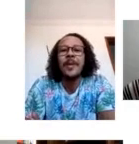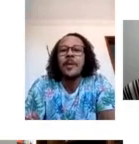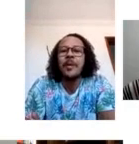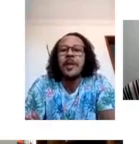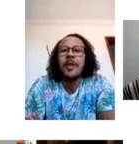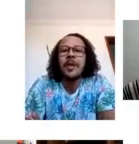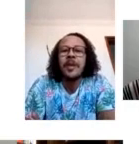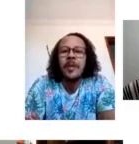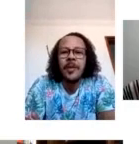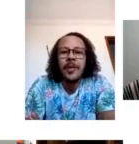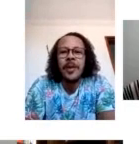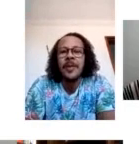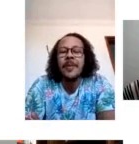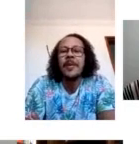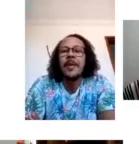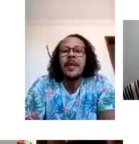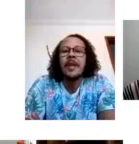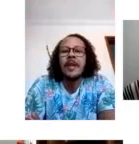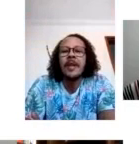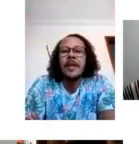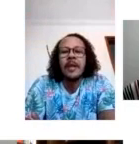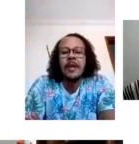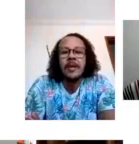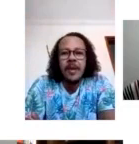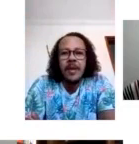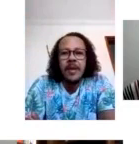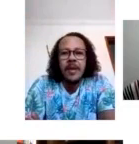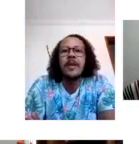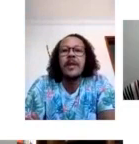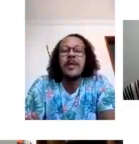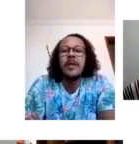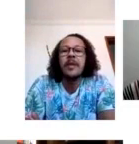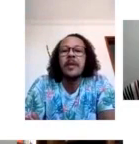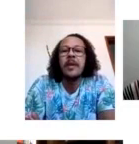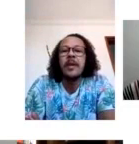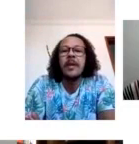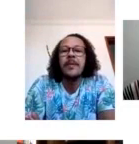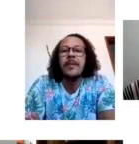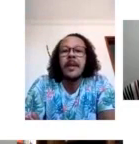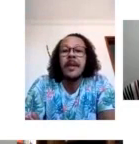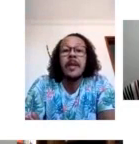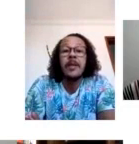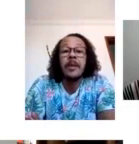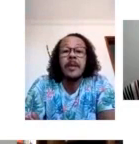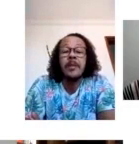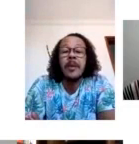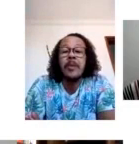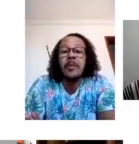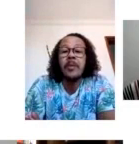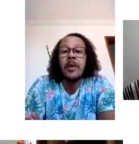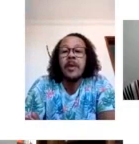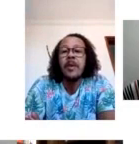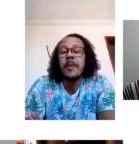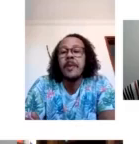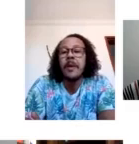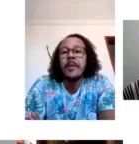Obrigado. Bom dia a todas as pessoas. É um prazer, né? É uma satisfação estar aqui participando desse seminário